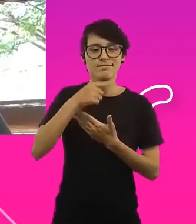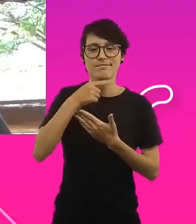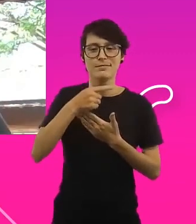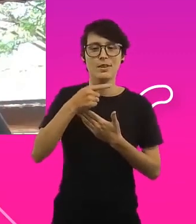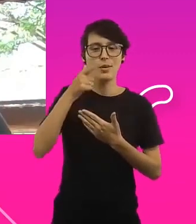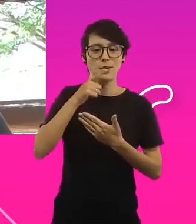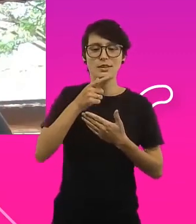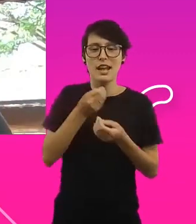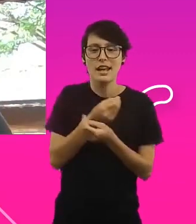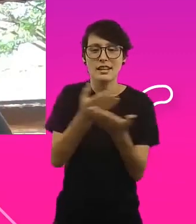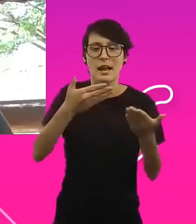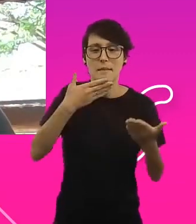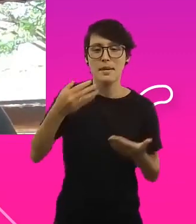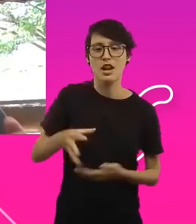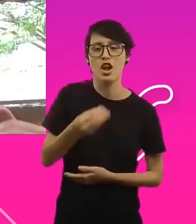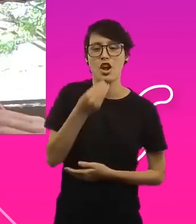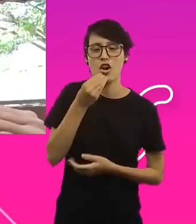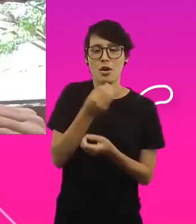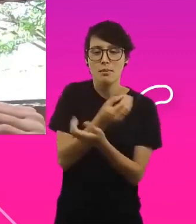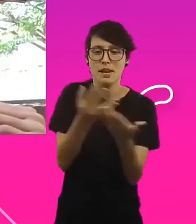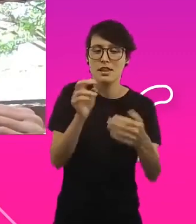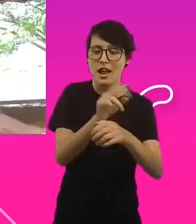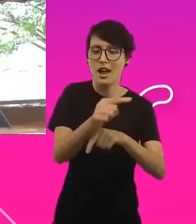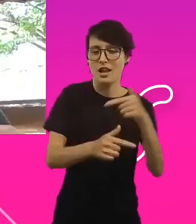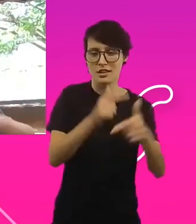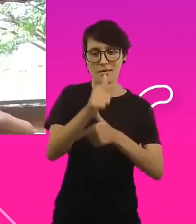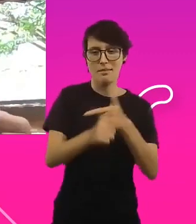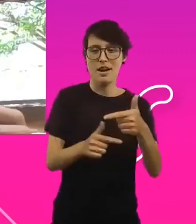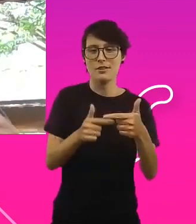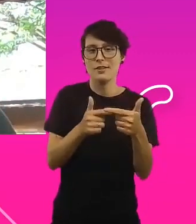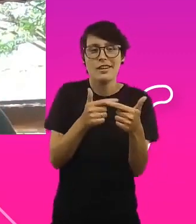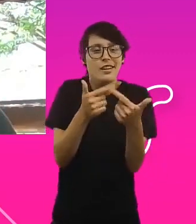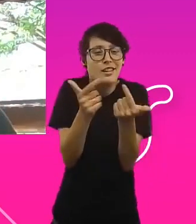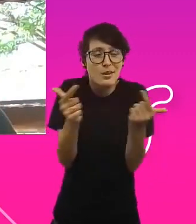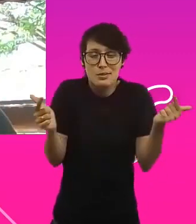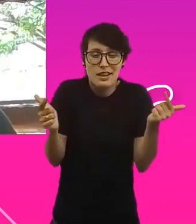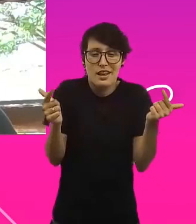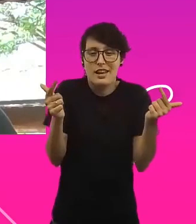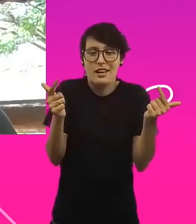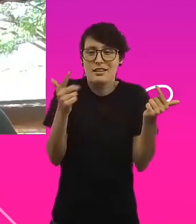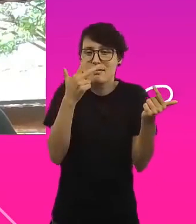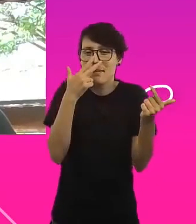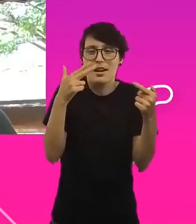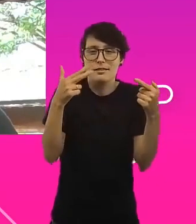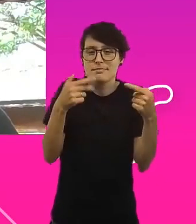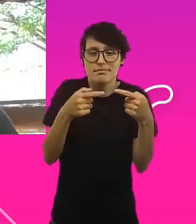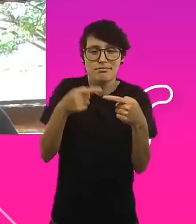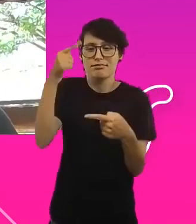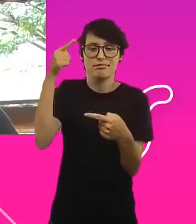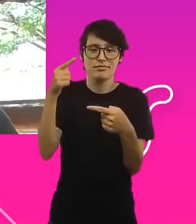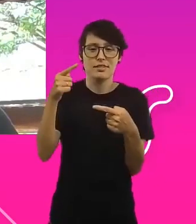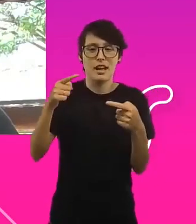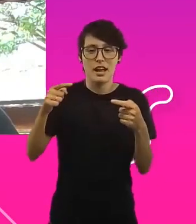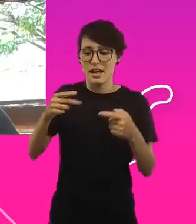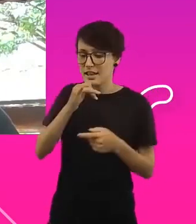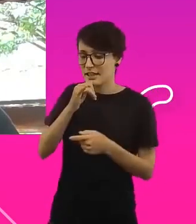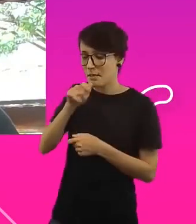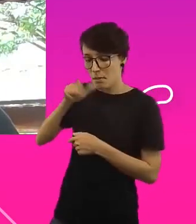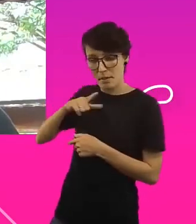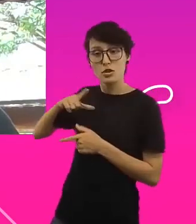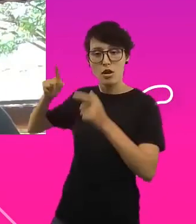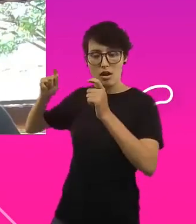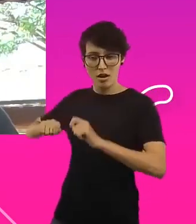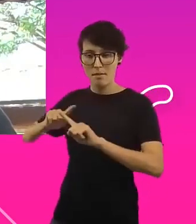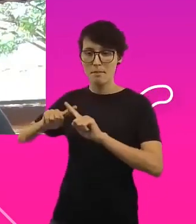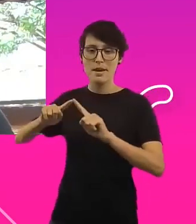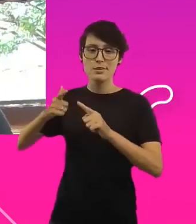oportunidades para entrar no mercado de trabalho. E isso não tem nenhuma aderência com a capacidade dela executar a habilidade